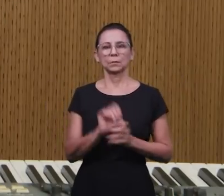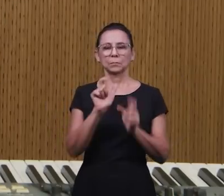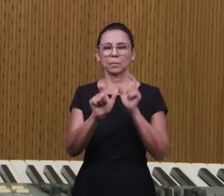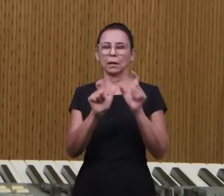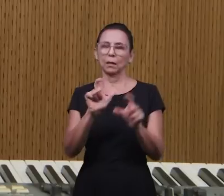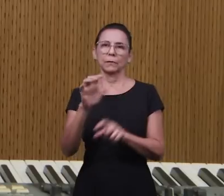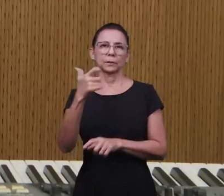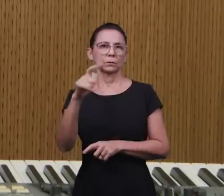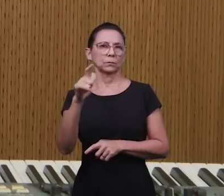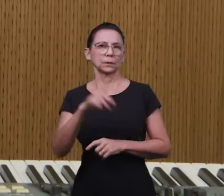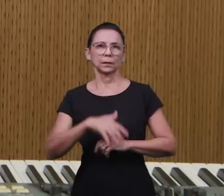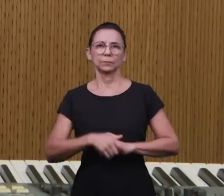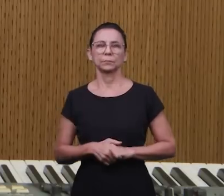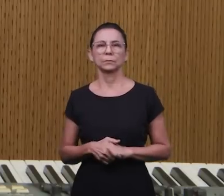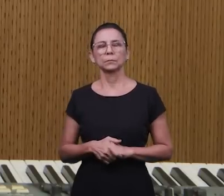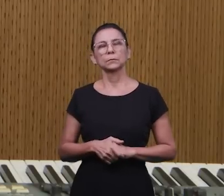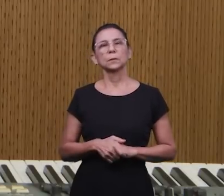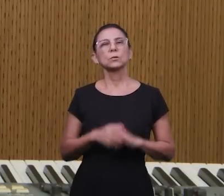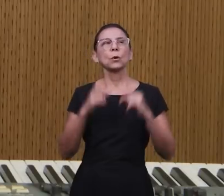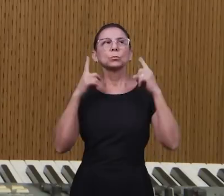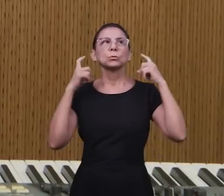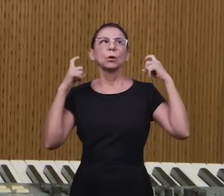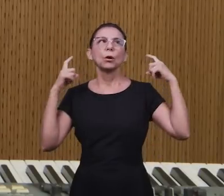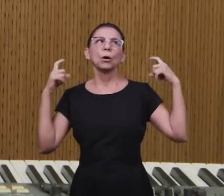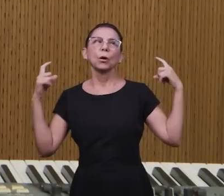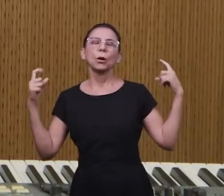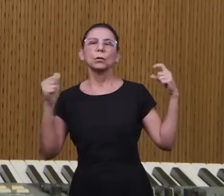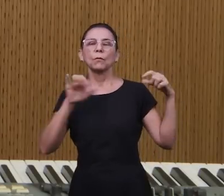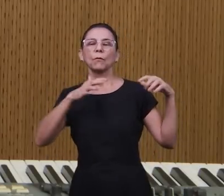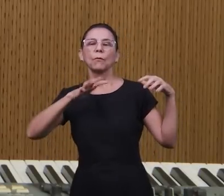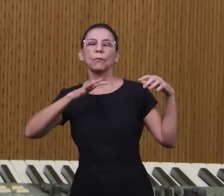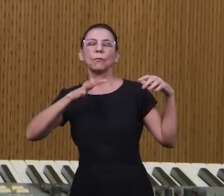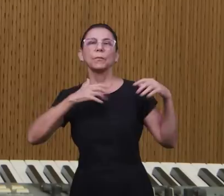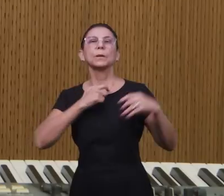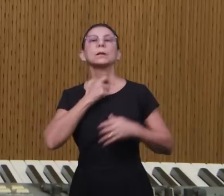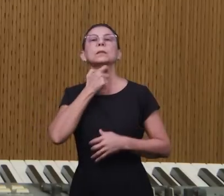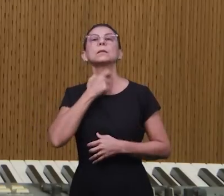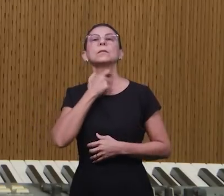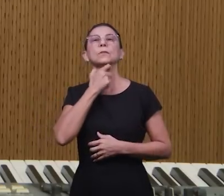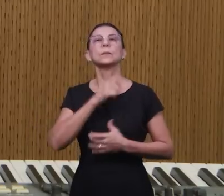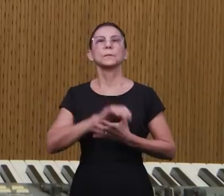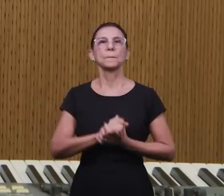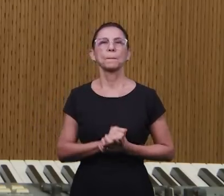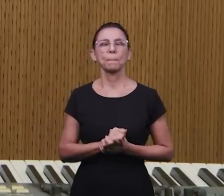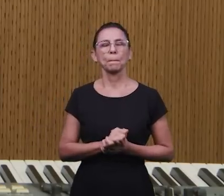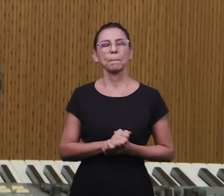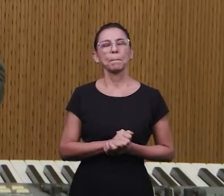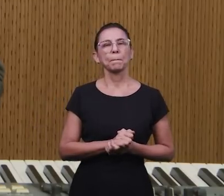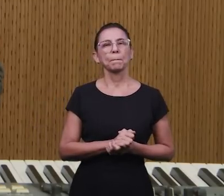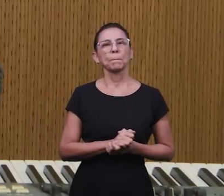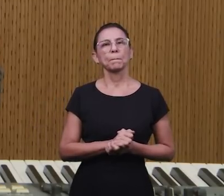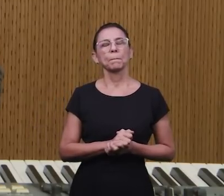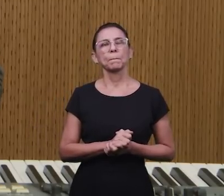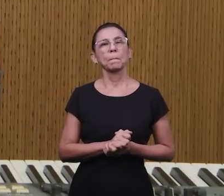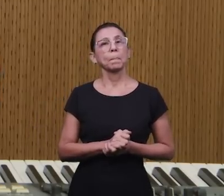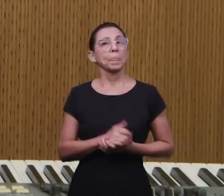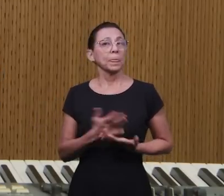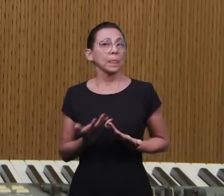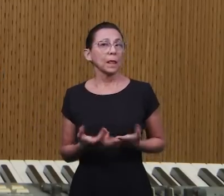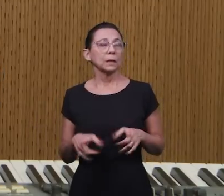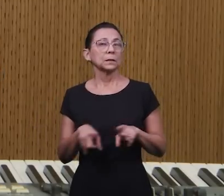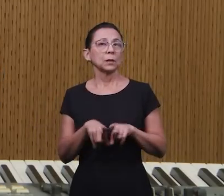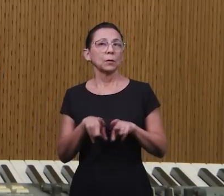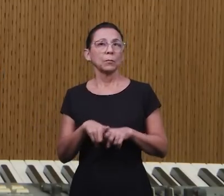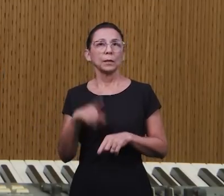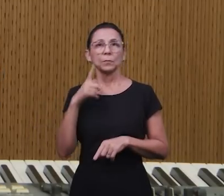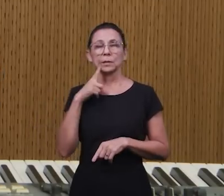só isso. É quando a minha vibração de pregas vocais acontece. mas nós podemos trabalhar